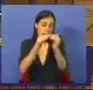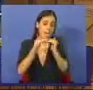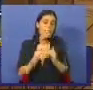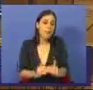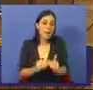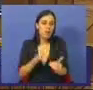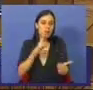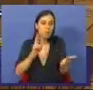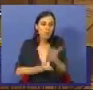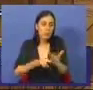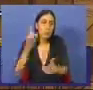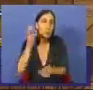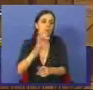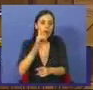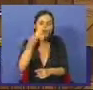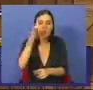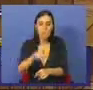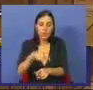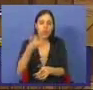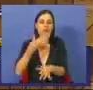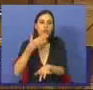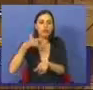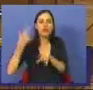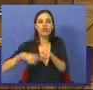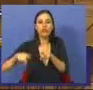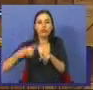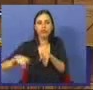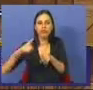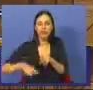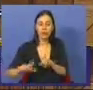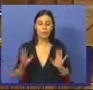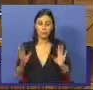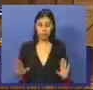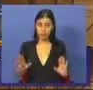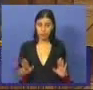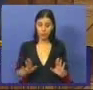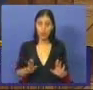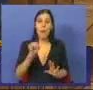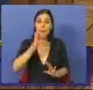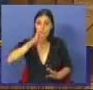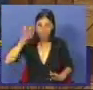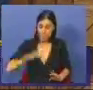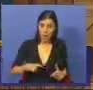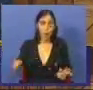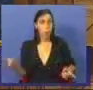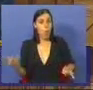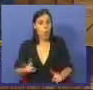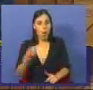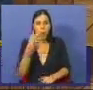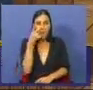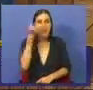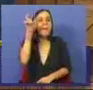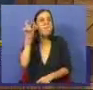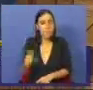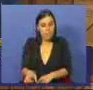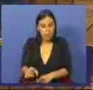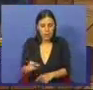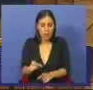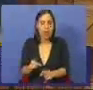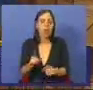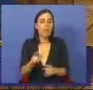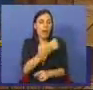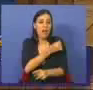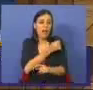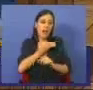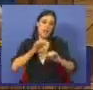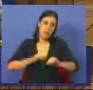do valor pelo qual as pessoas contraíram o crédito? Ou, por outras palavras, pode haver ou não o caso de uma pessoa que, depois de entregar